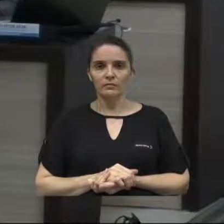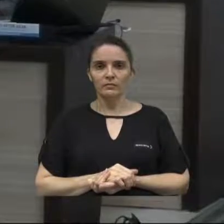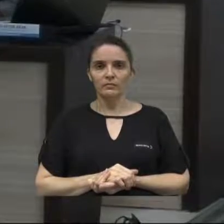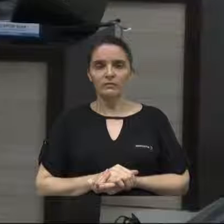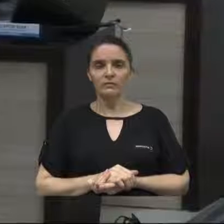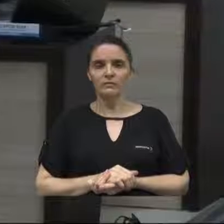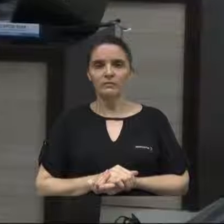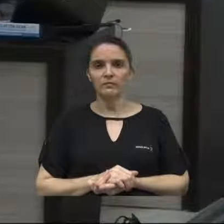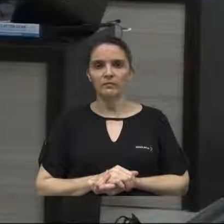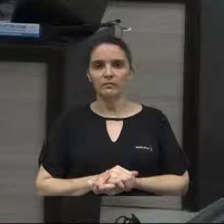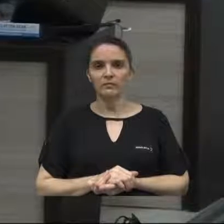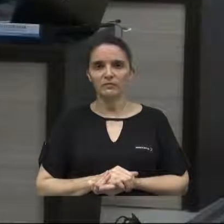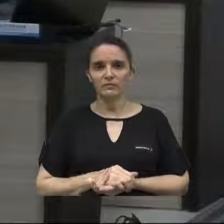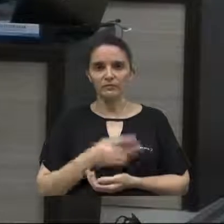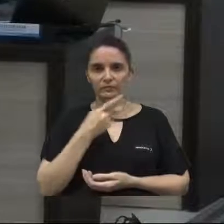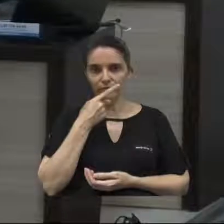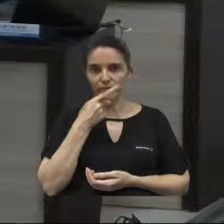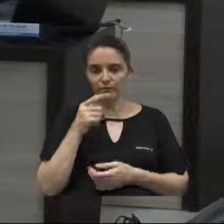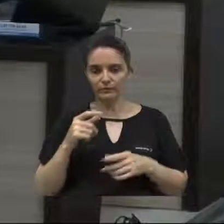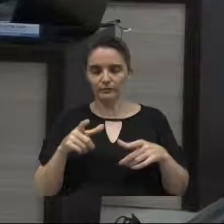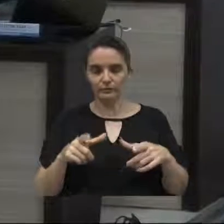Falar da área do esporte.